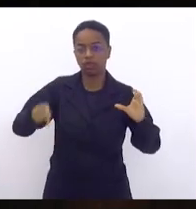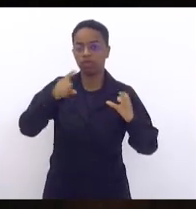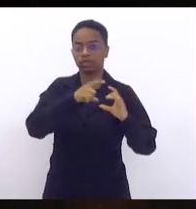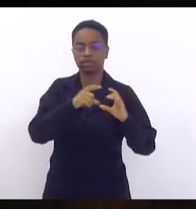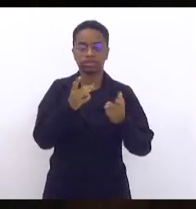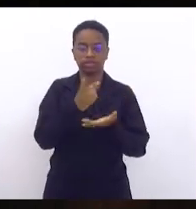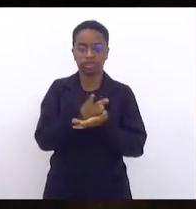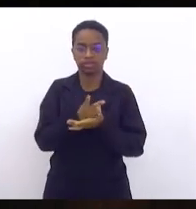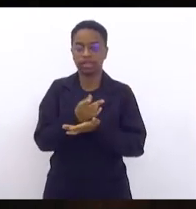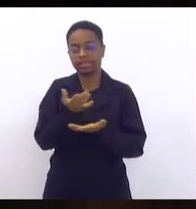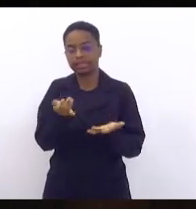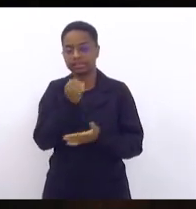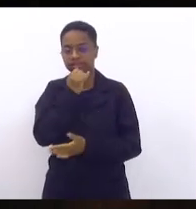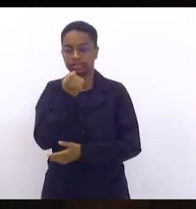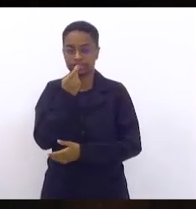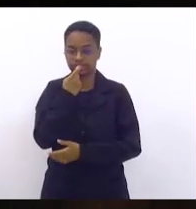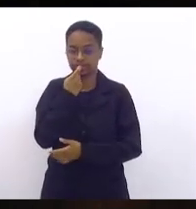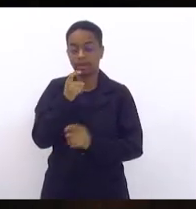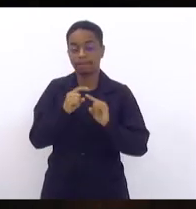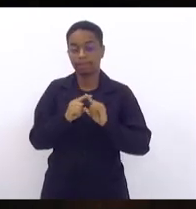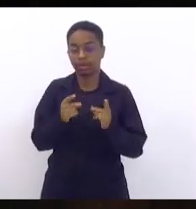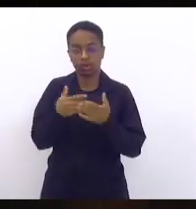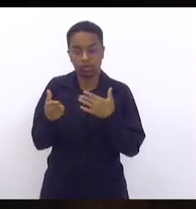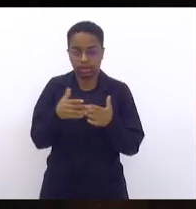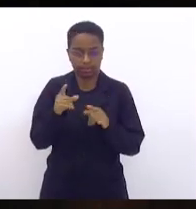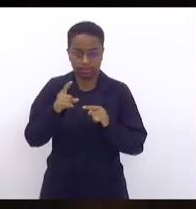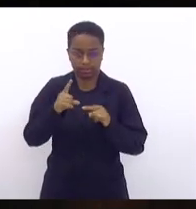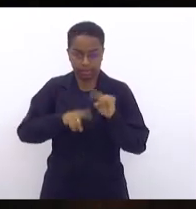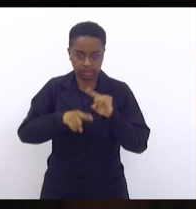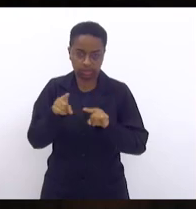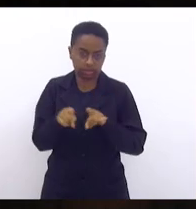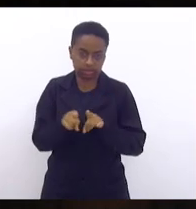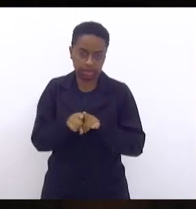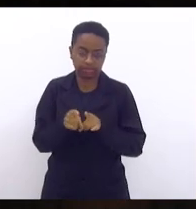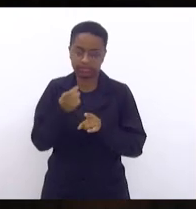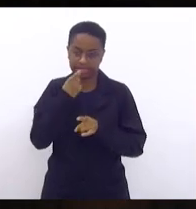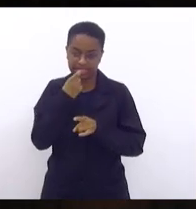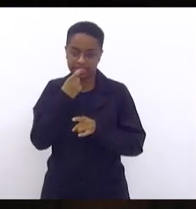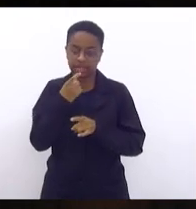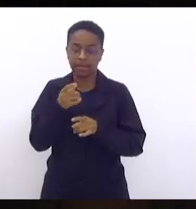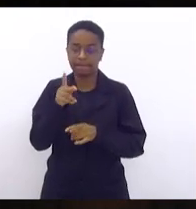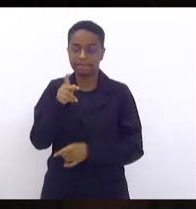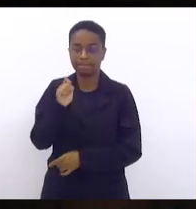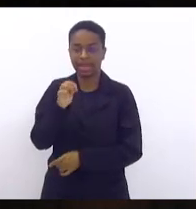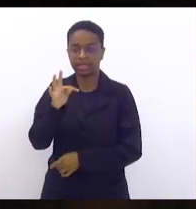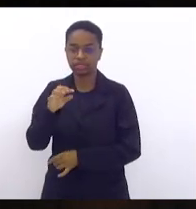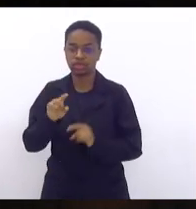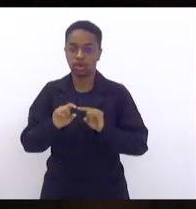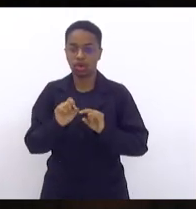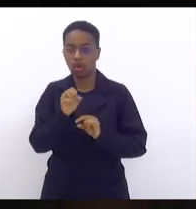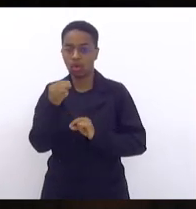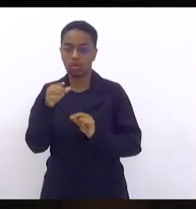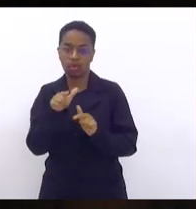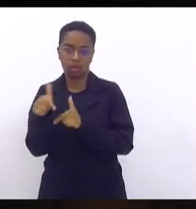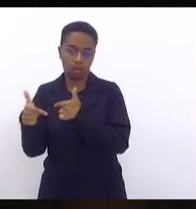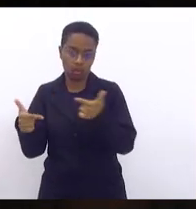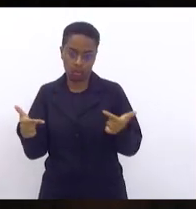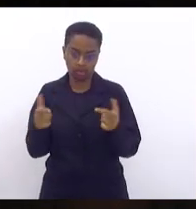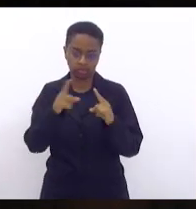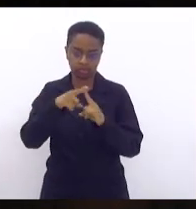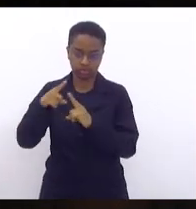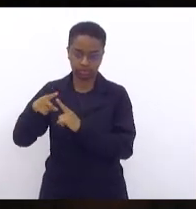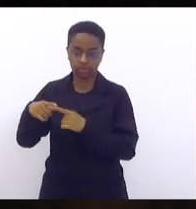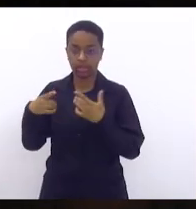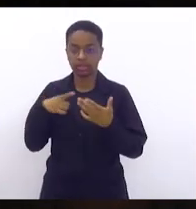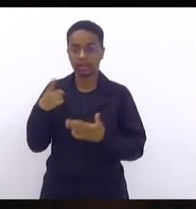qualquer material mas o tema aqui é plástico seja ele Pet ou qualquer outro que tenha valor agregado faz